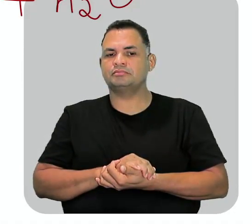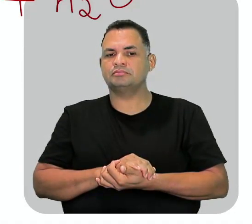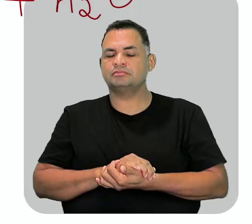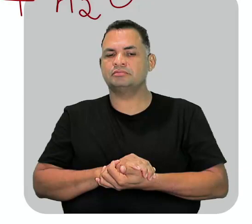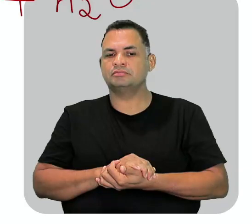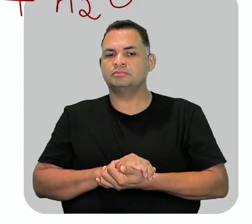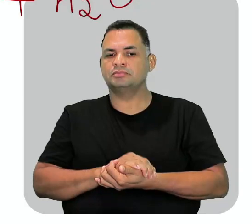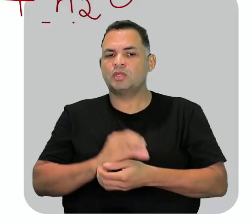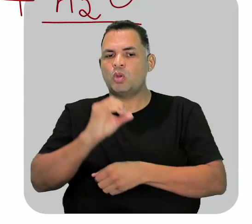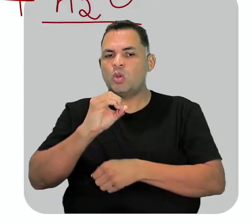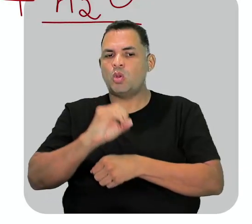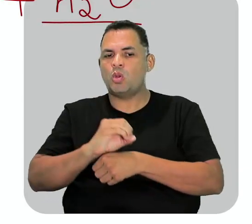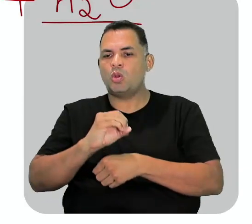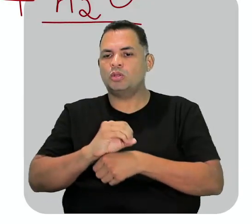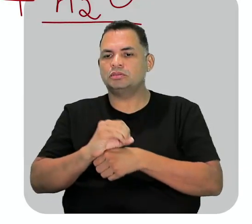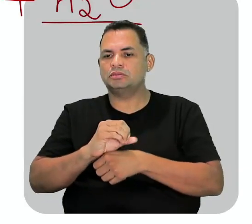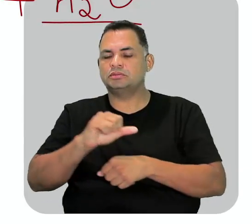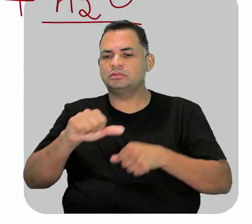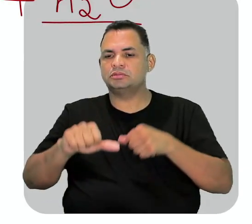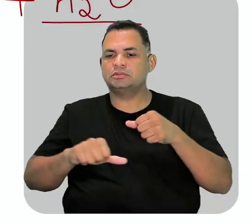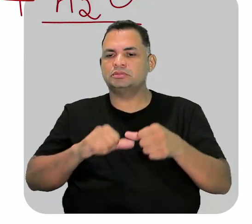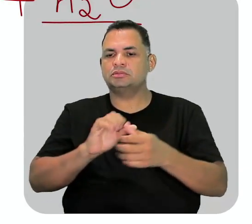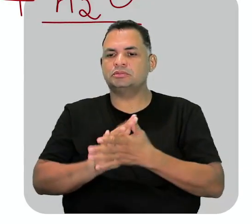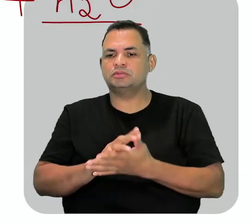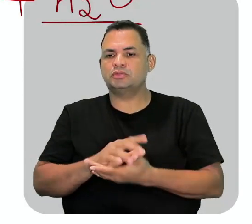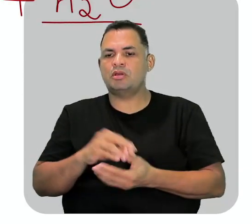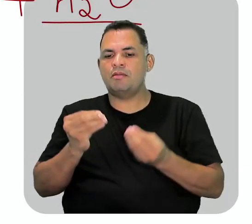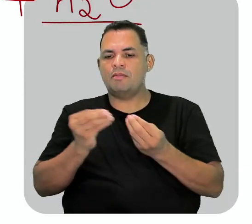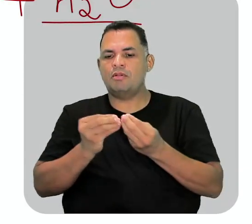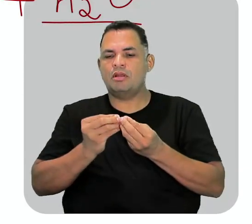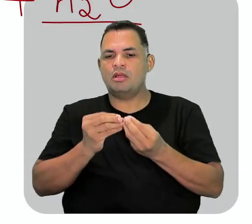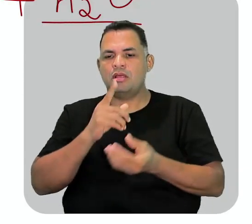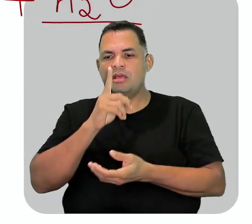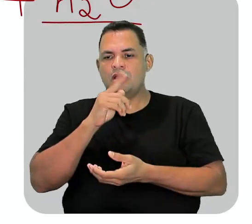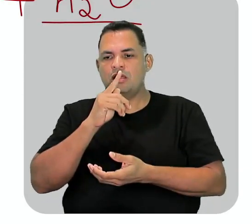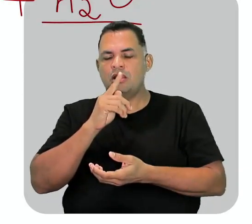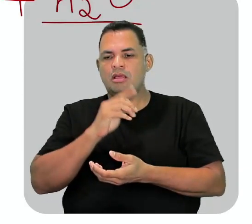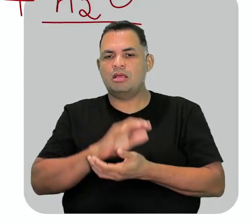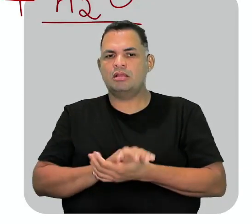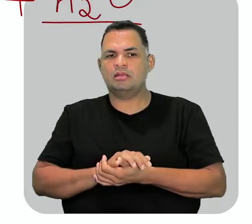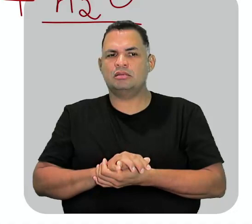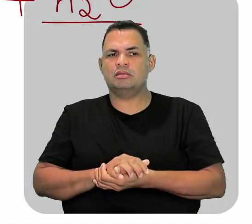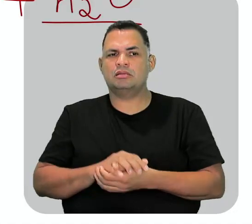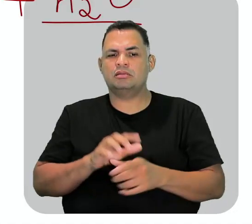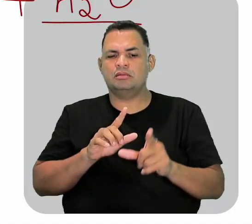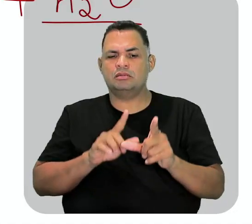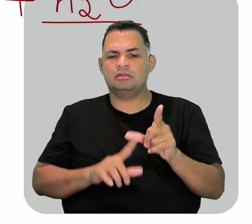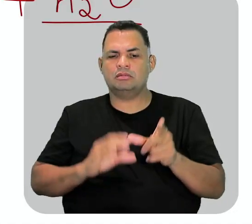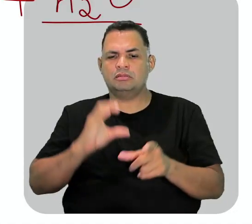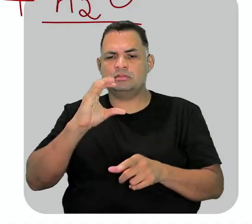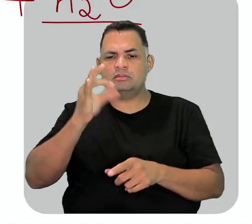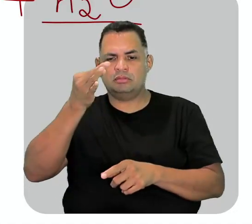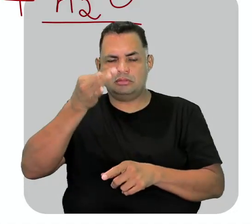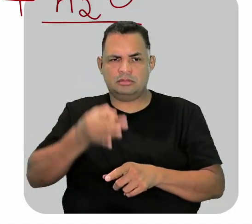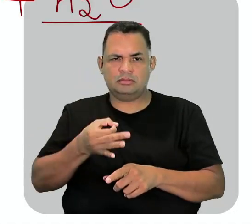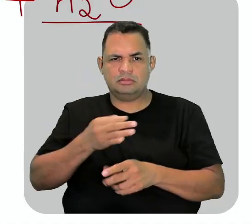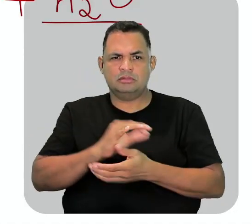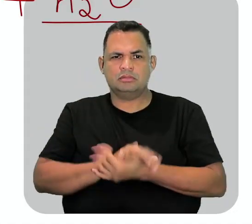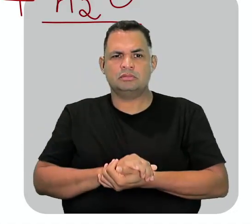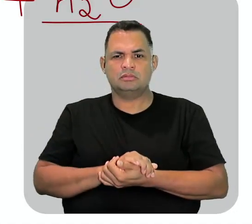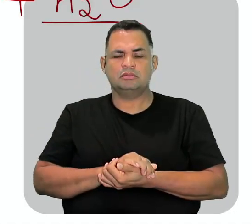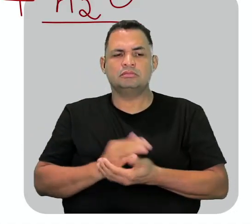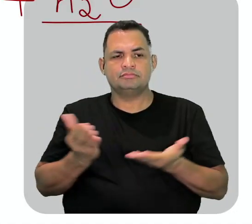dois hidrogênios aqui, eles formam uma molécula de água. Então, de fato, a nossa letra C é a correta.